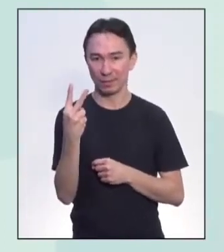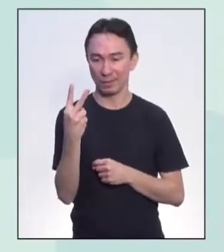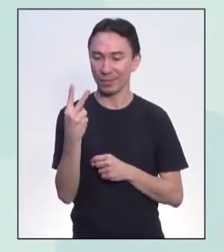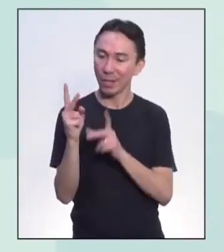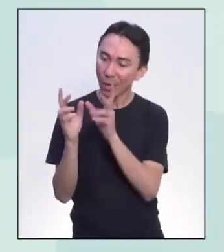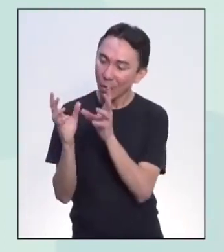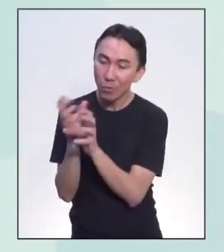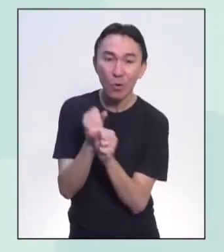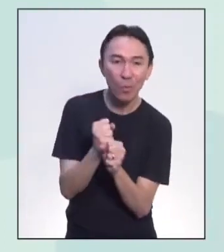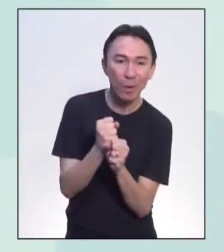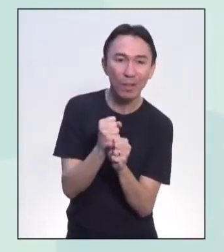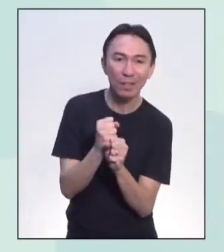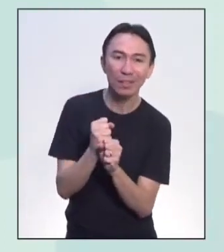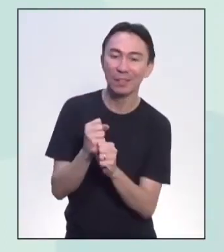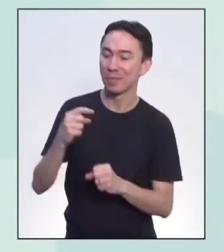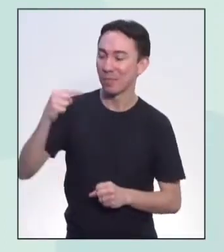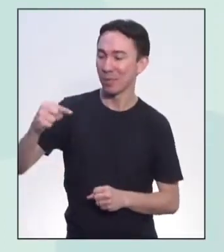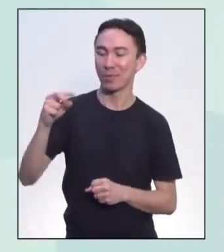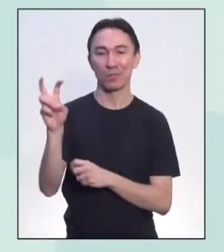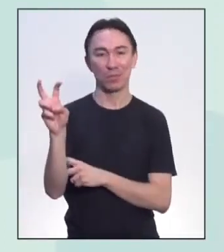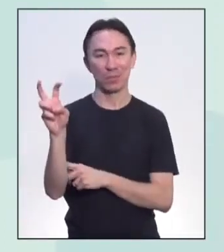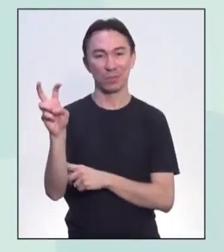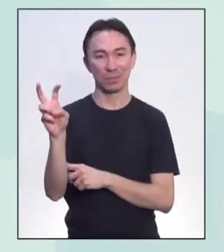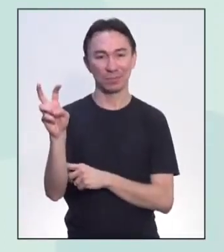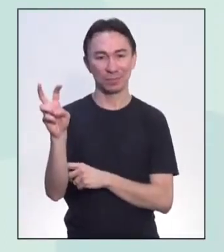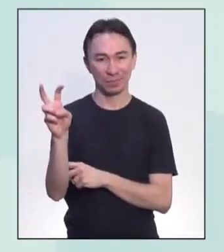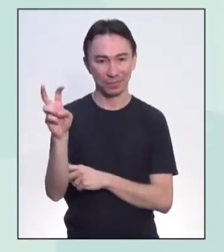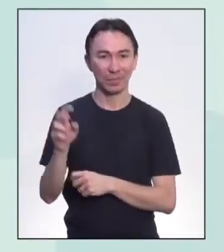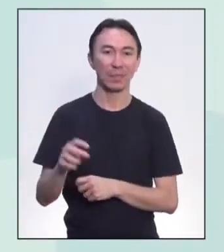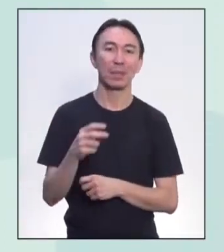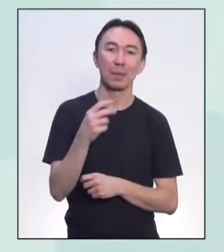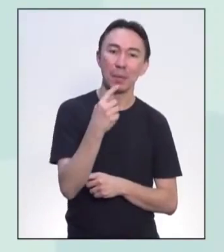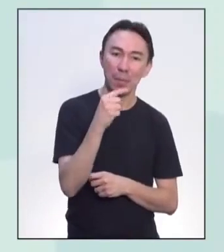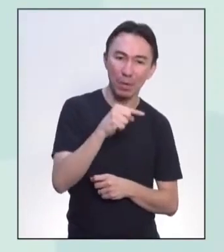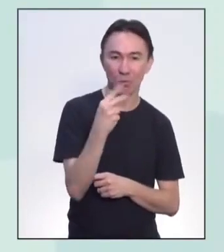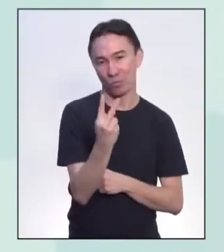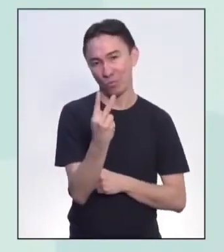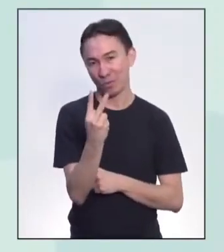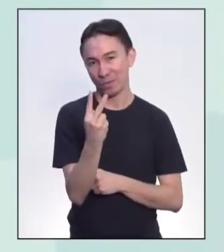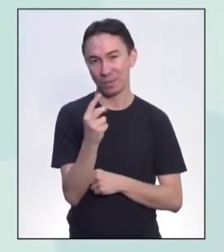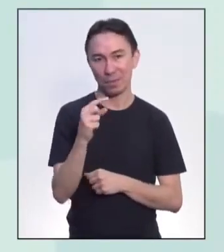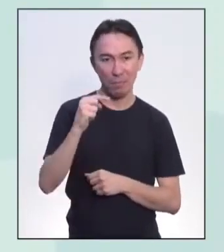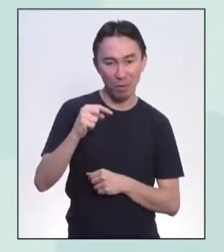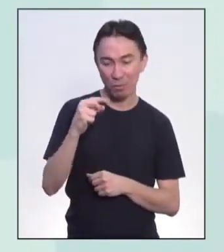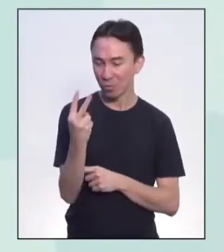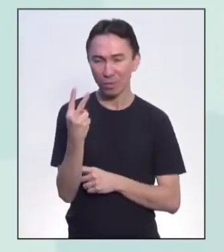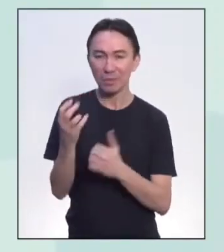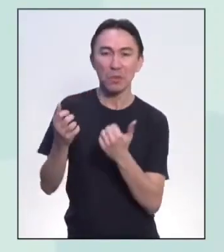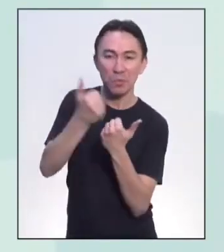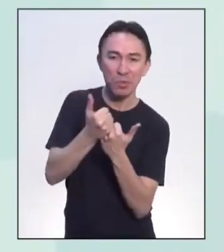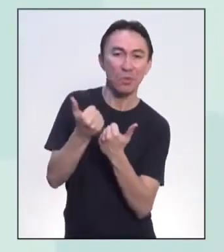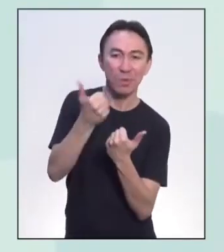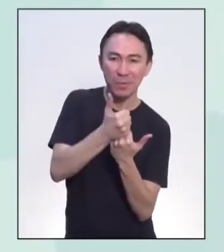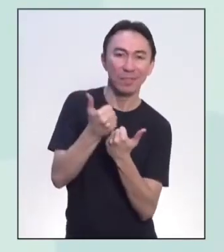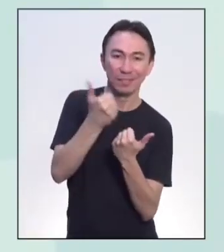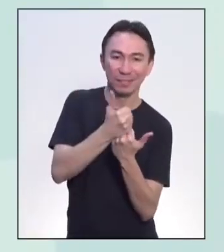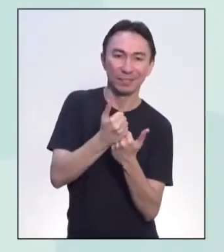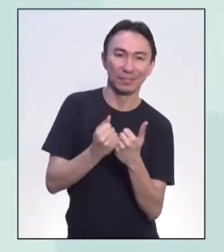5. Na linha de baixo, vou substituir o menos 2. Menos 2 lá da continha. Devo